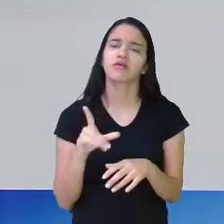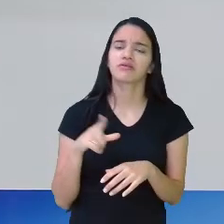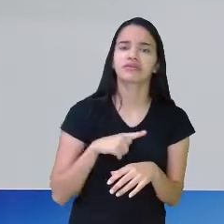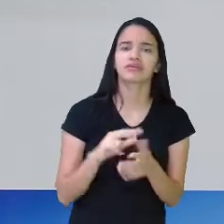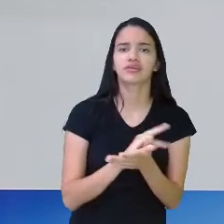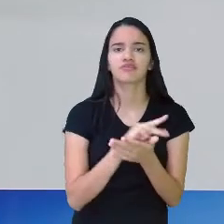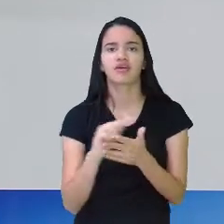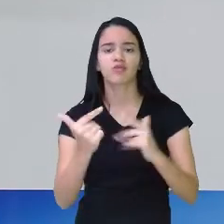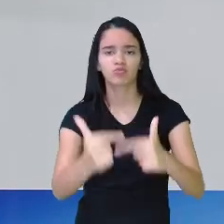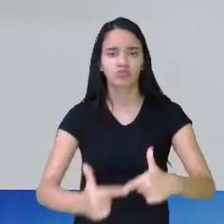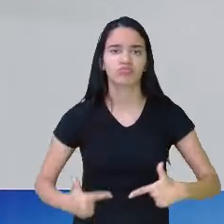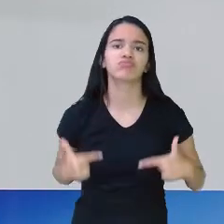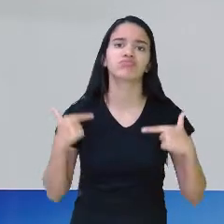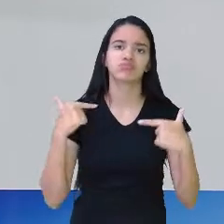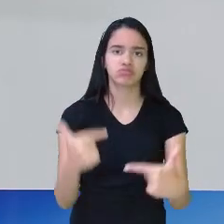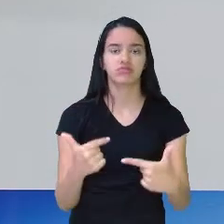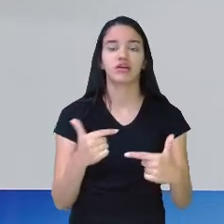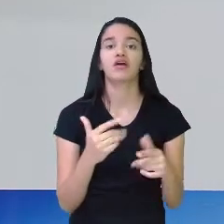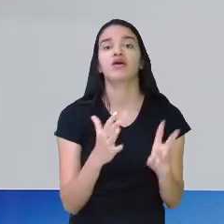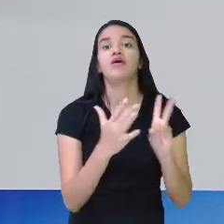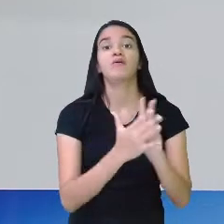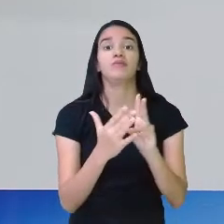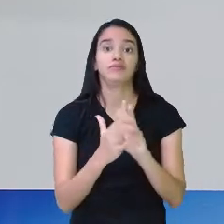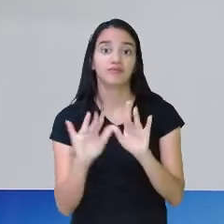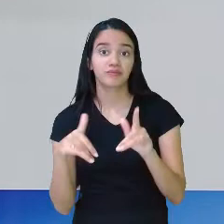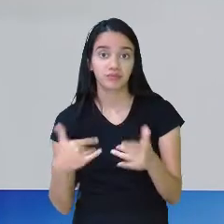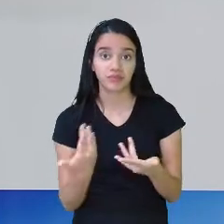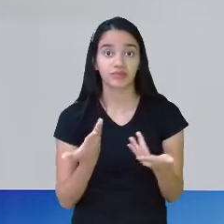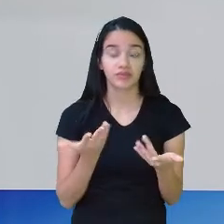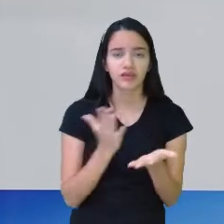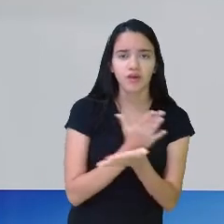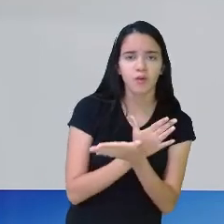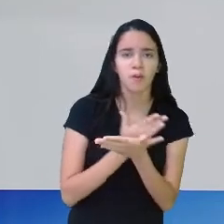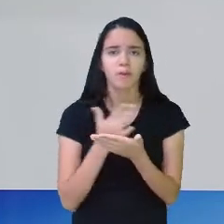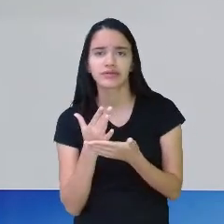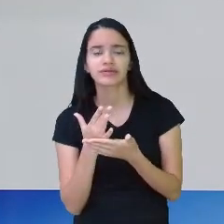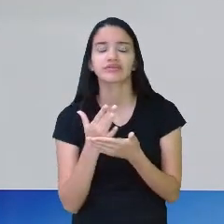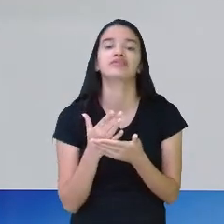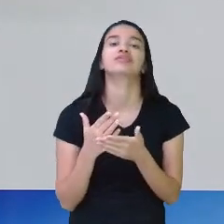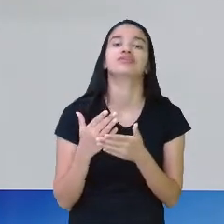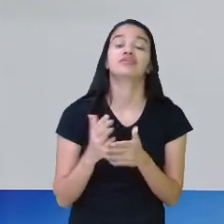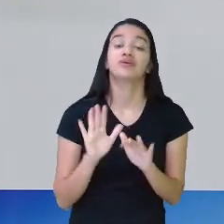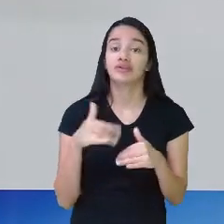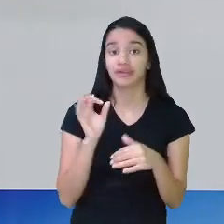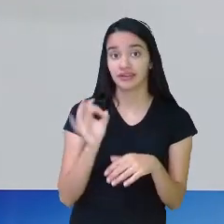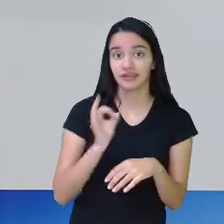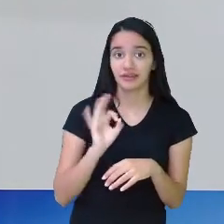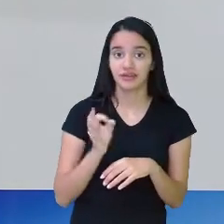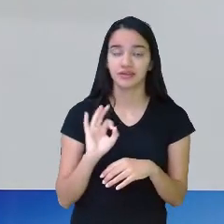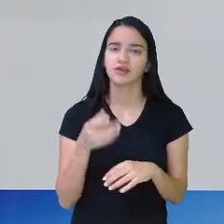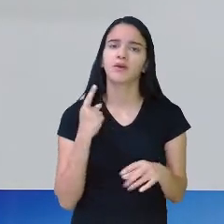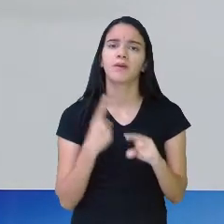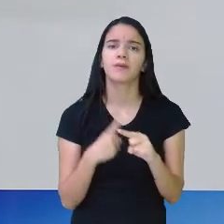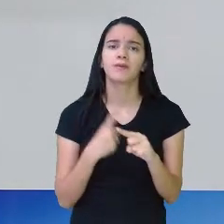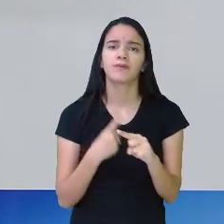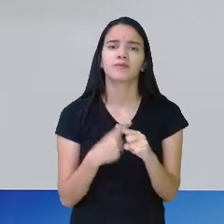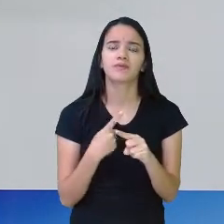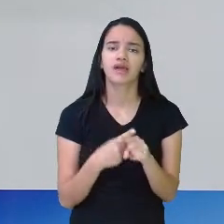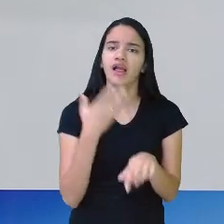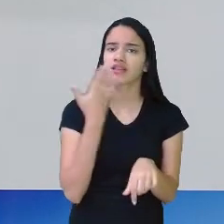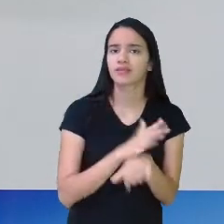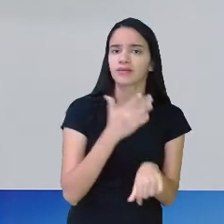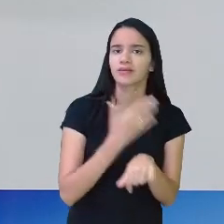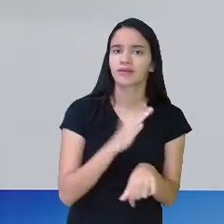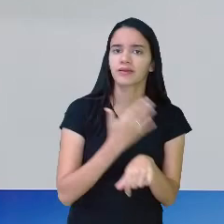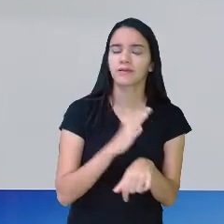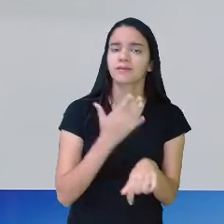tem muito que lutar pelos povos indígenas, mas a gente já está começando a caminhar, tá certo? Por quê? Na